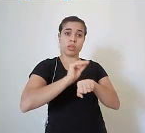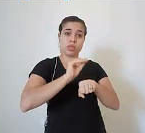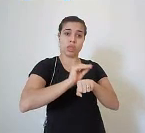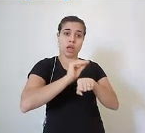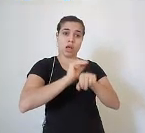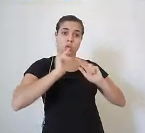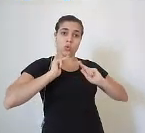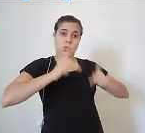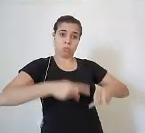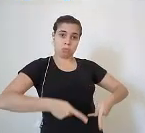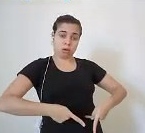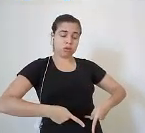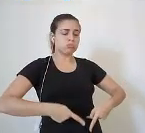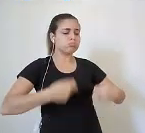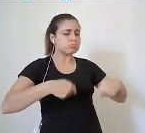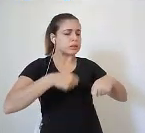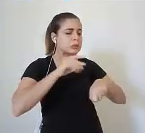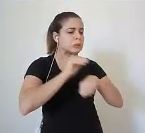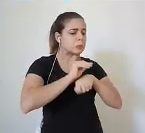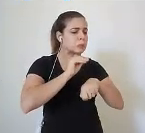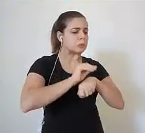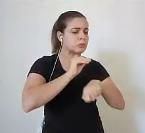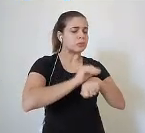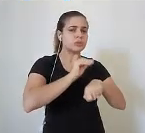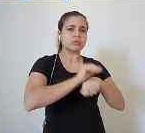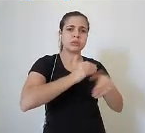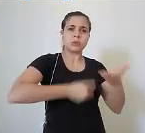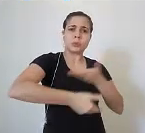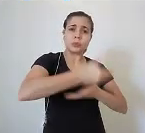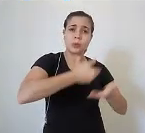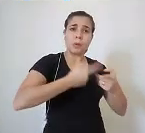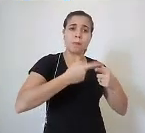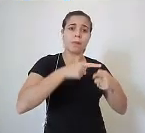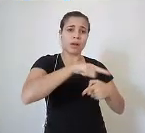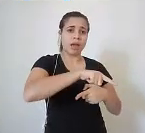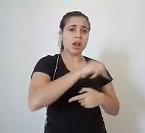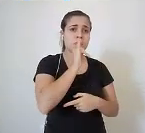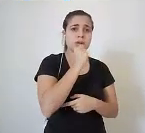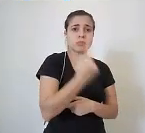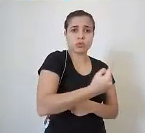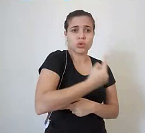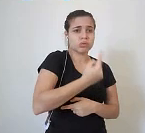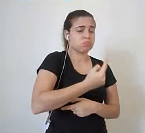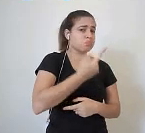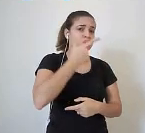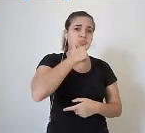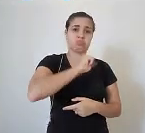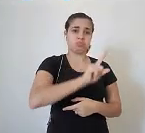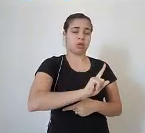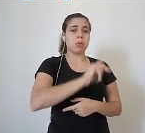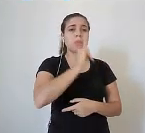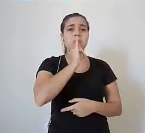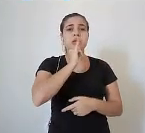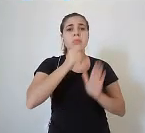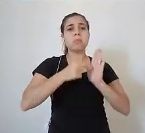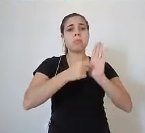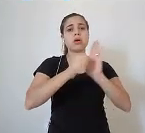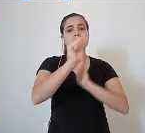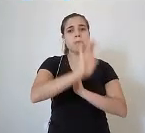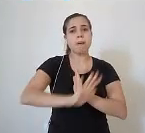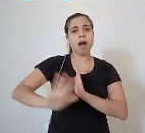eles precisam, para eles se manterem estáveis, eles precisam da interferência humana